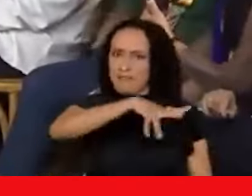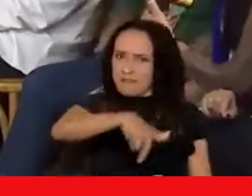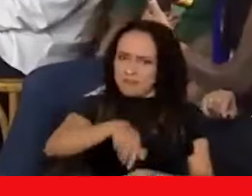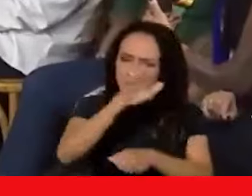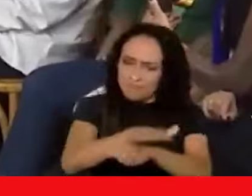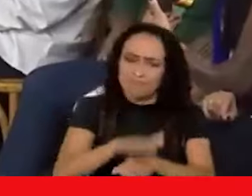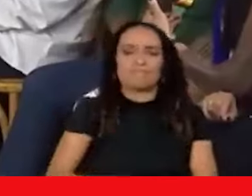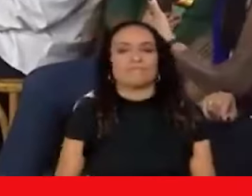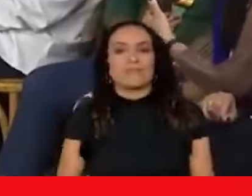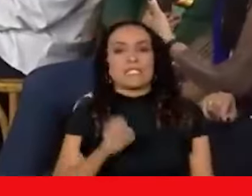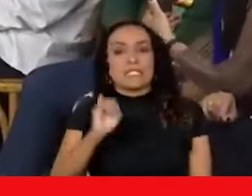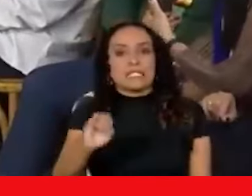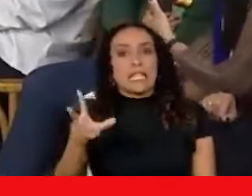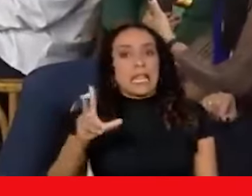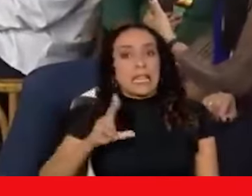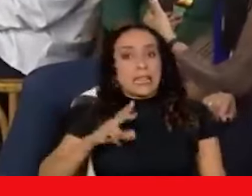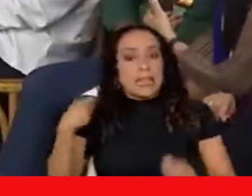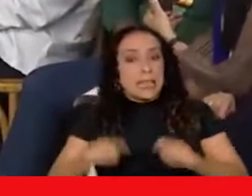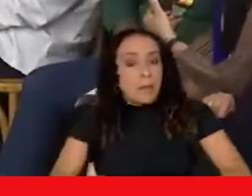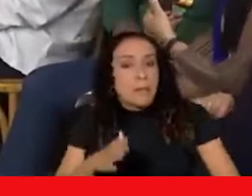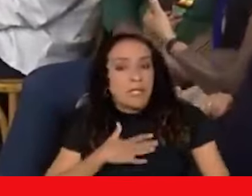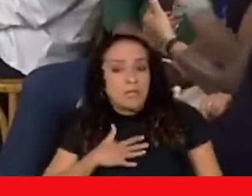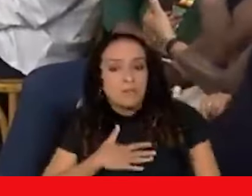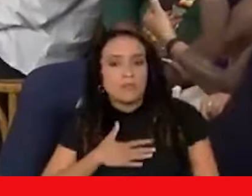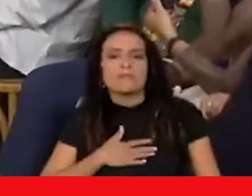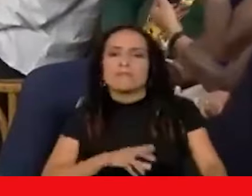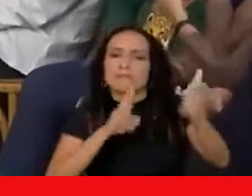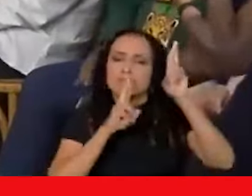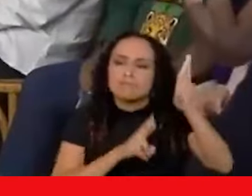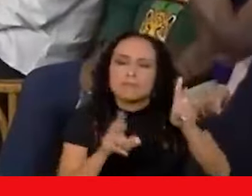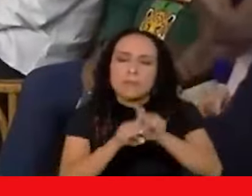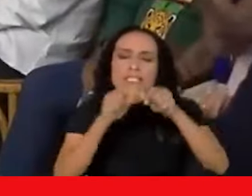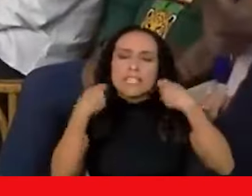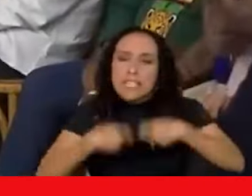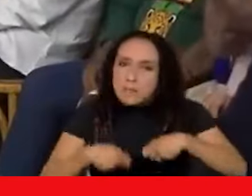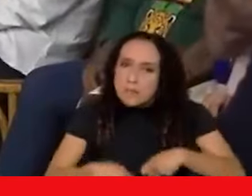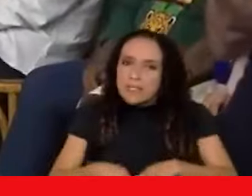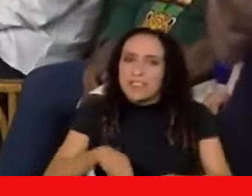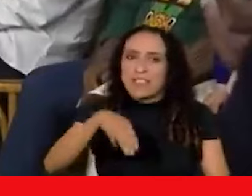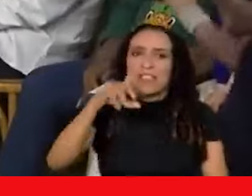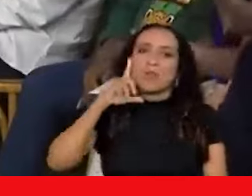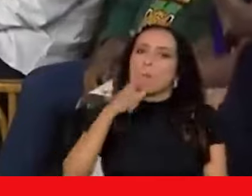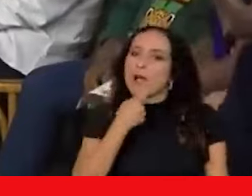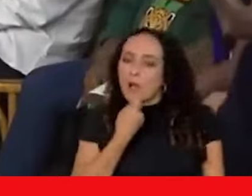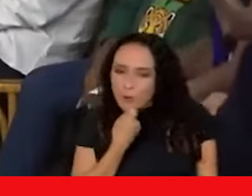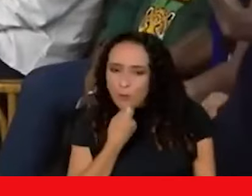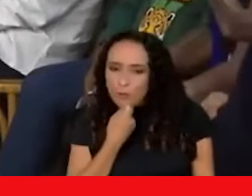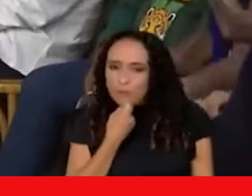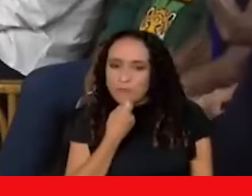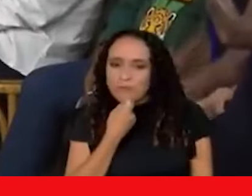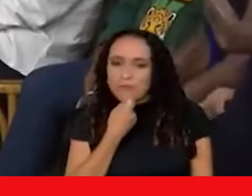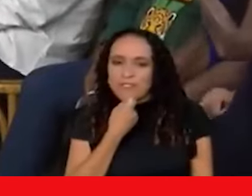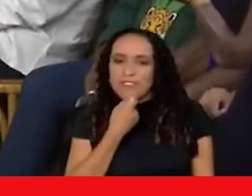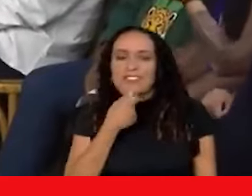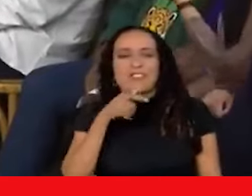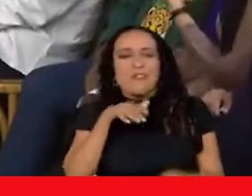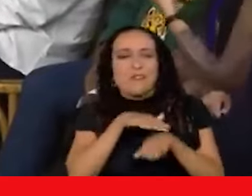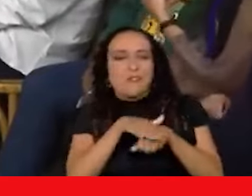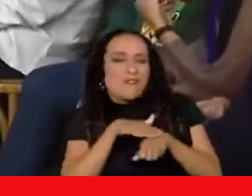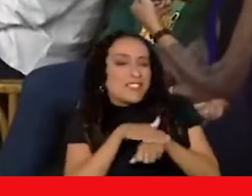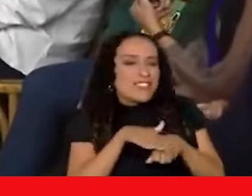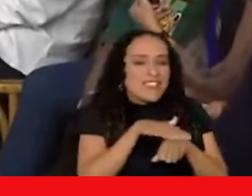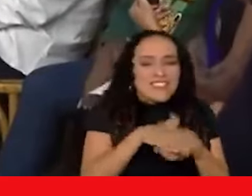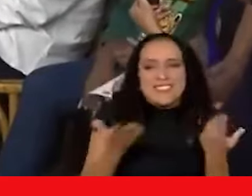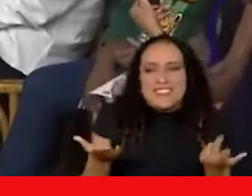Se depender de mim, e eu espero que se depender do Macron, uma conversarinha com o pessoal da Noruega,